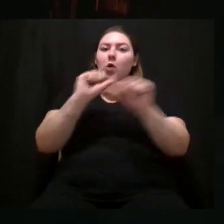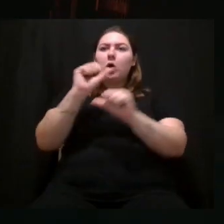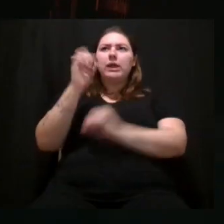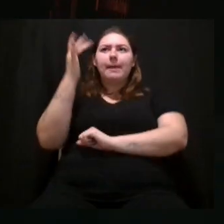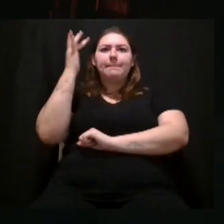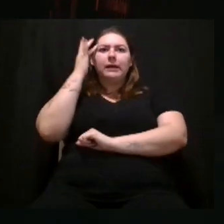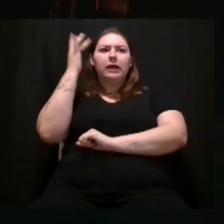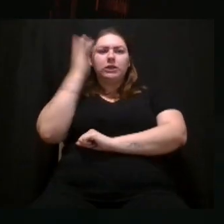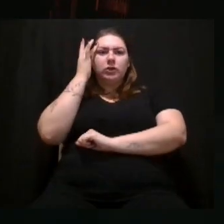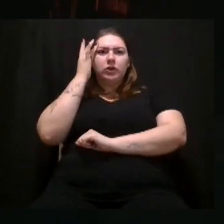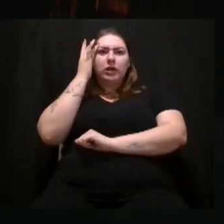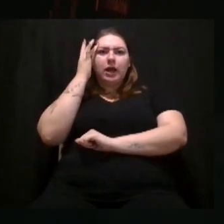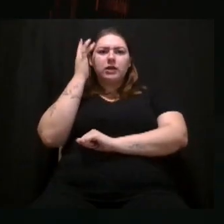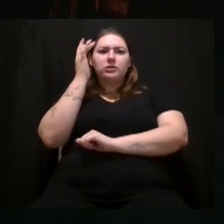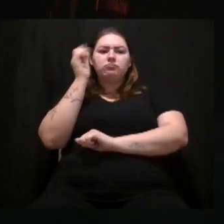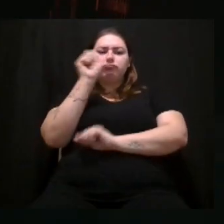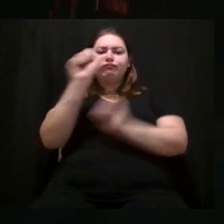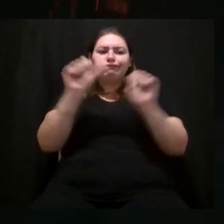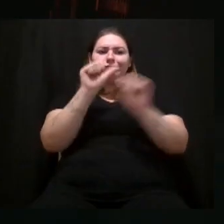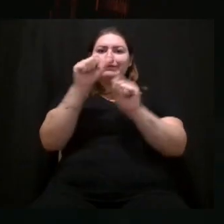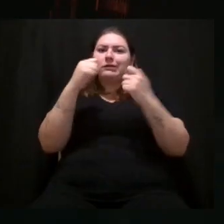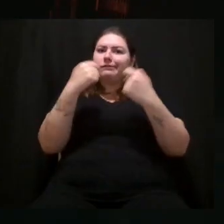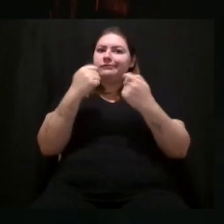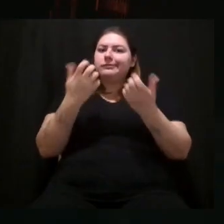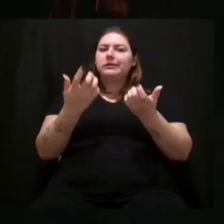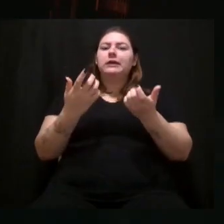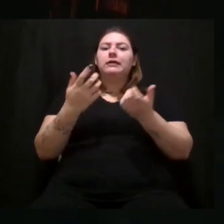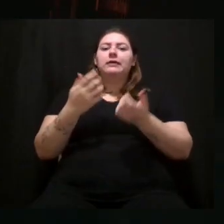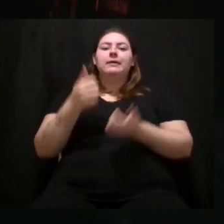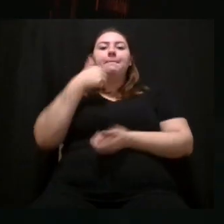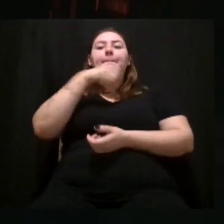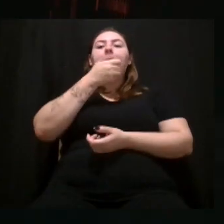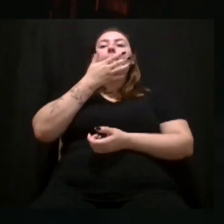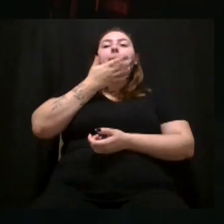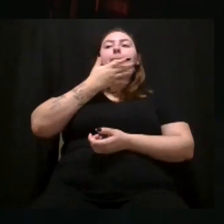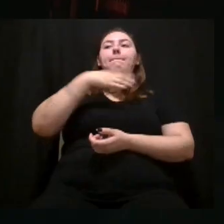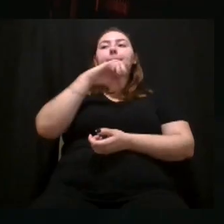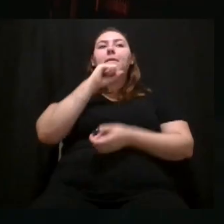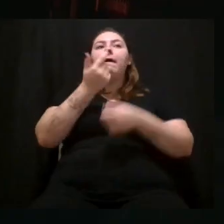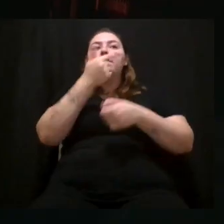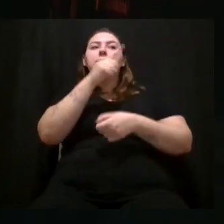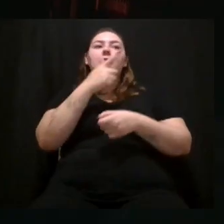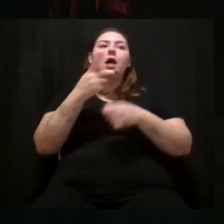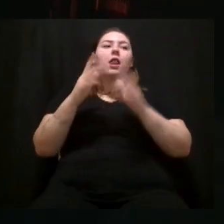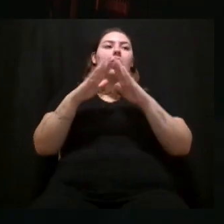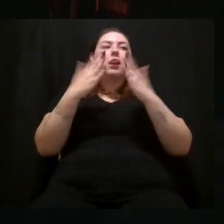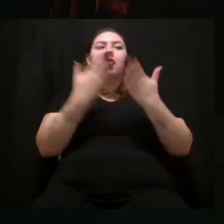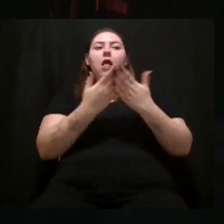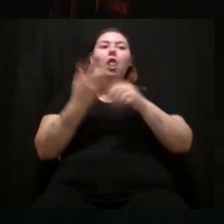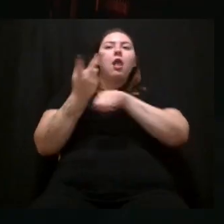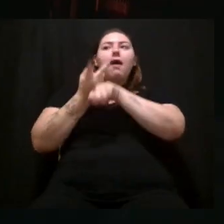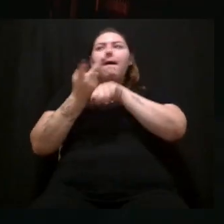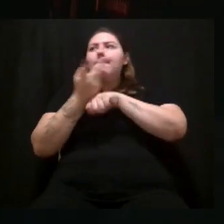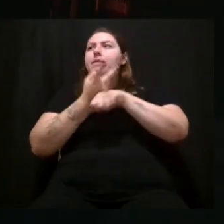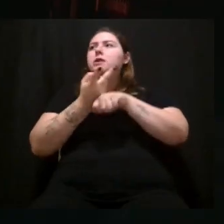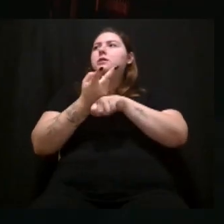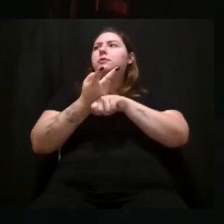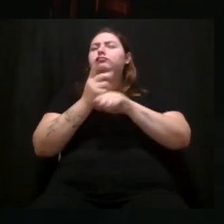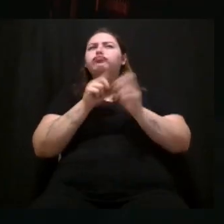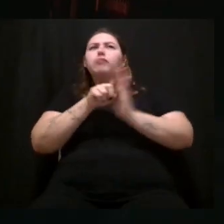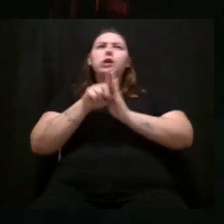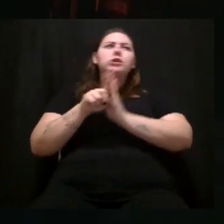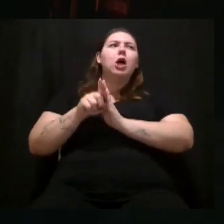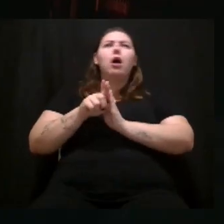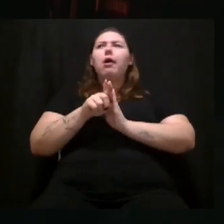novas necessidades. Pais visitam instituições, pesquisam metodologias, analisam a estrutura, conversam com amigos